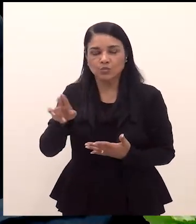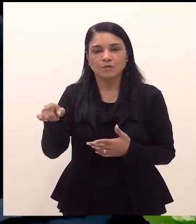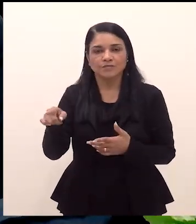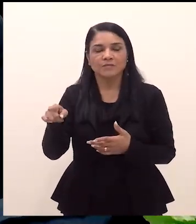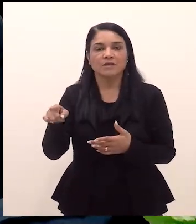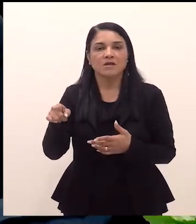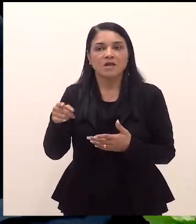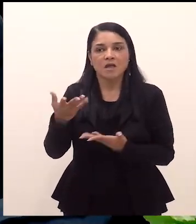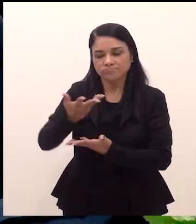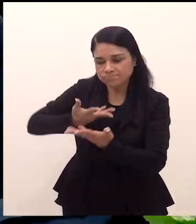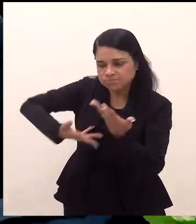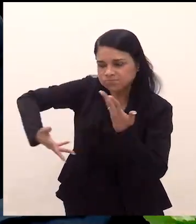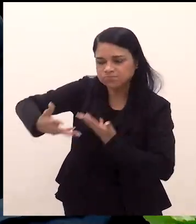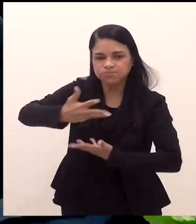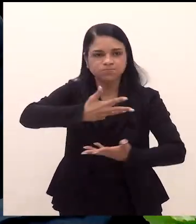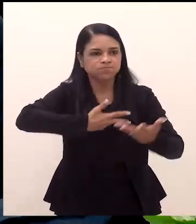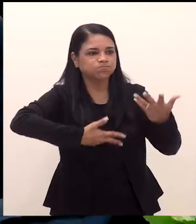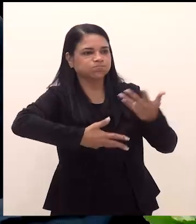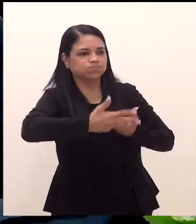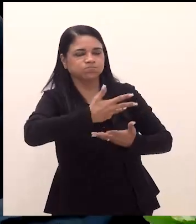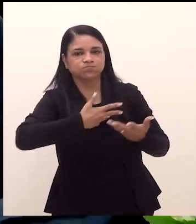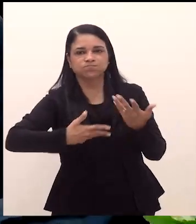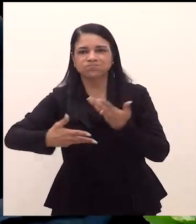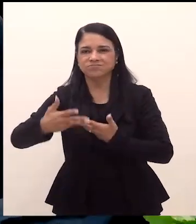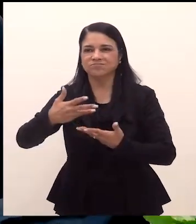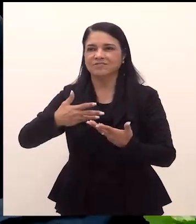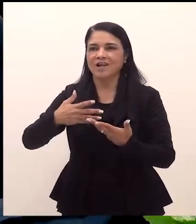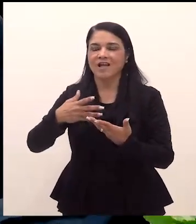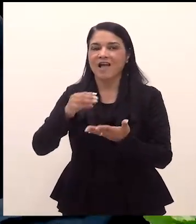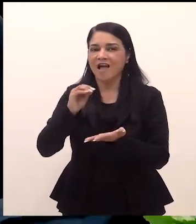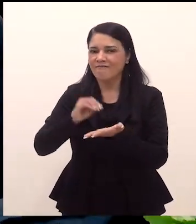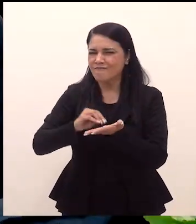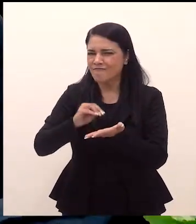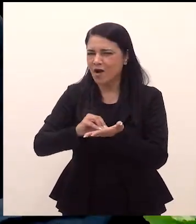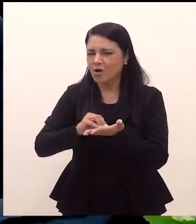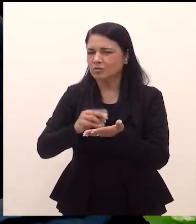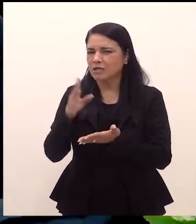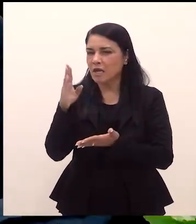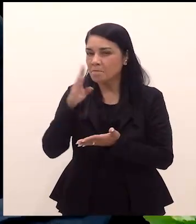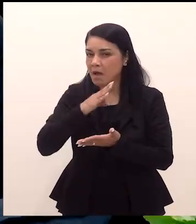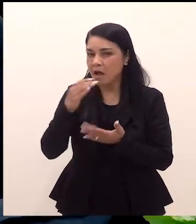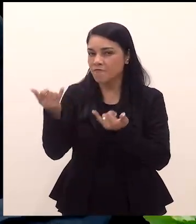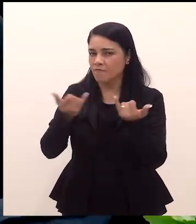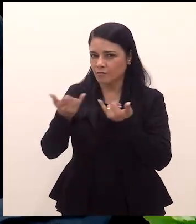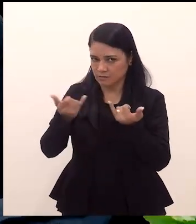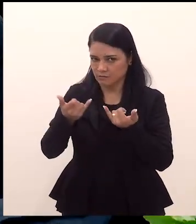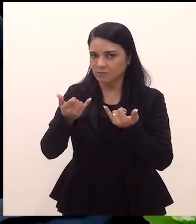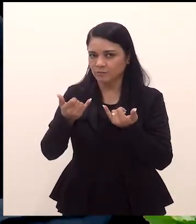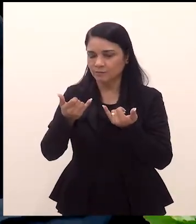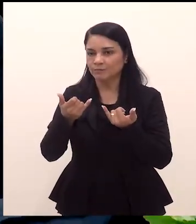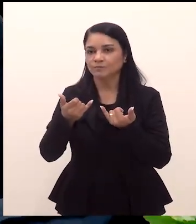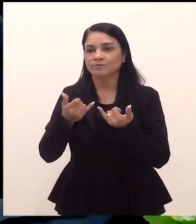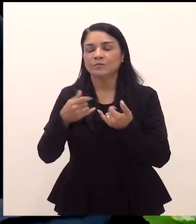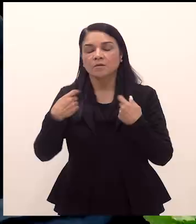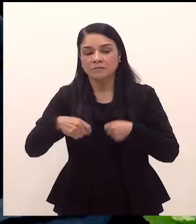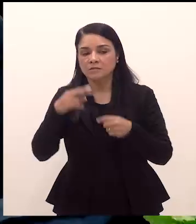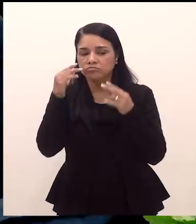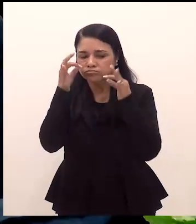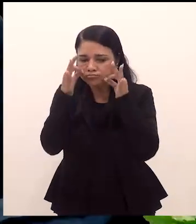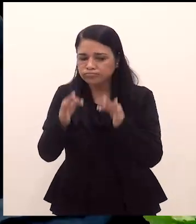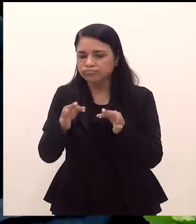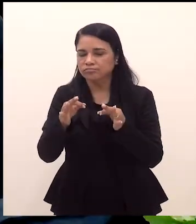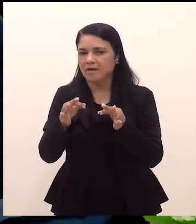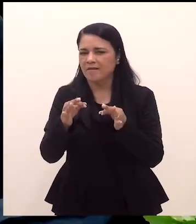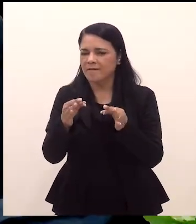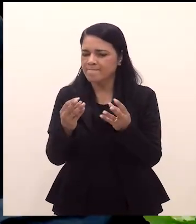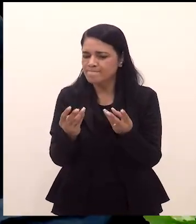disso. E eu acho que a polarização vem muito disso, né? Dessa questão, assim, da má informação. E é preciso que a gente